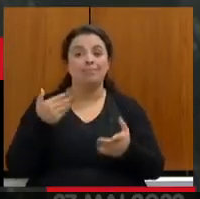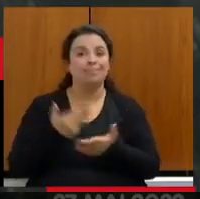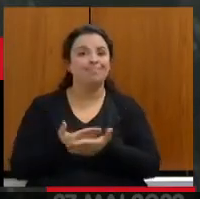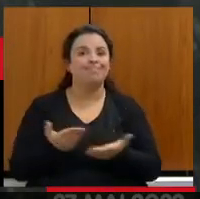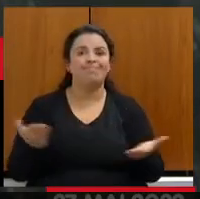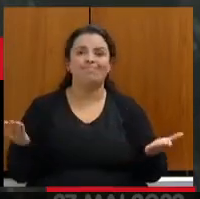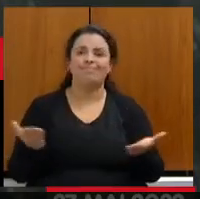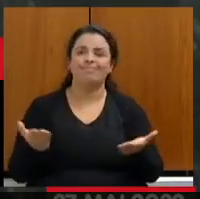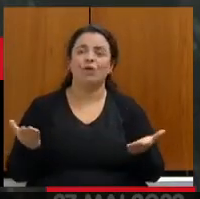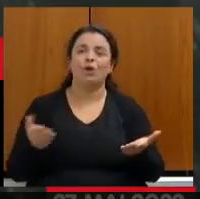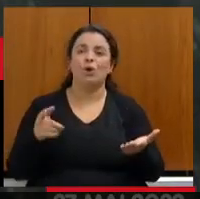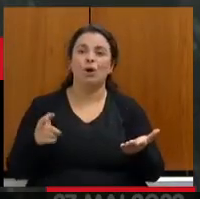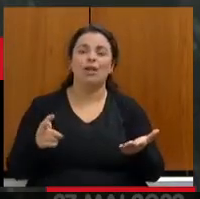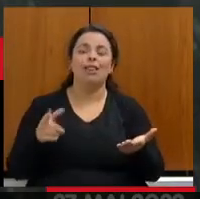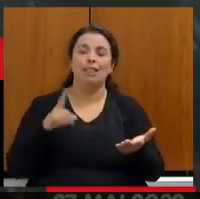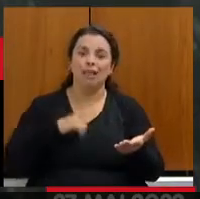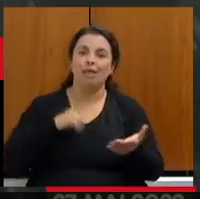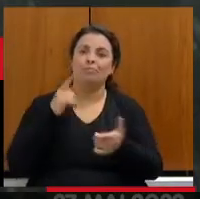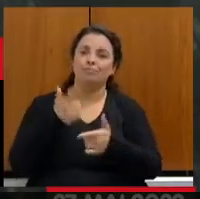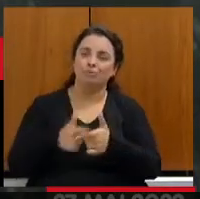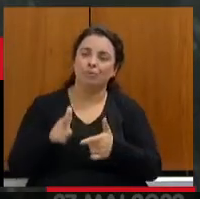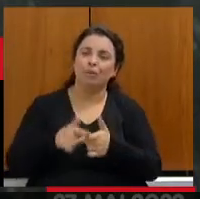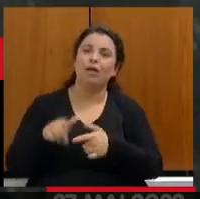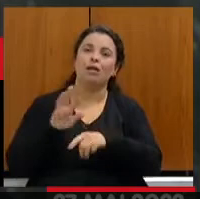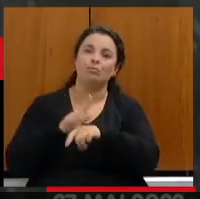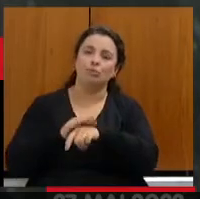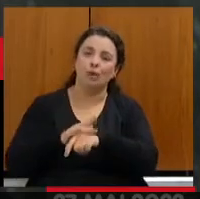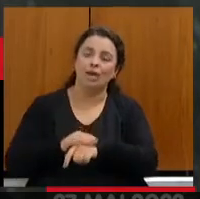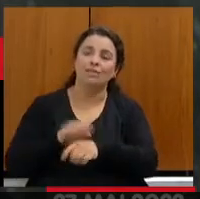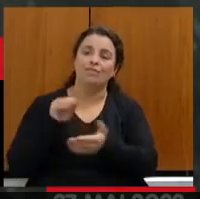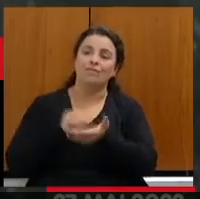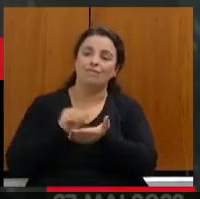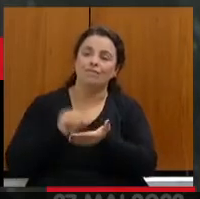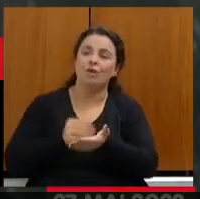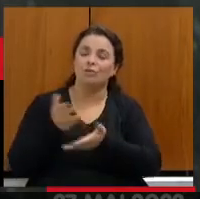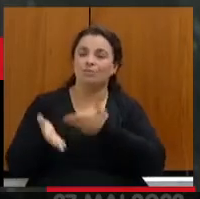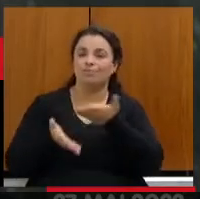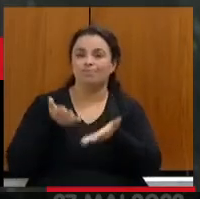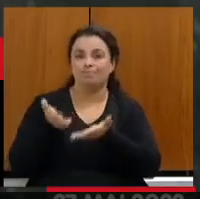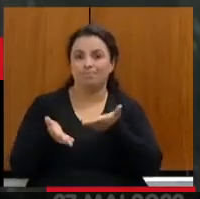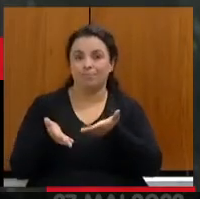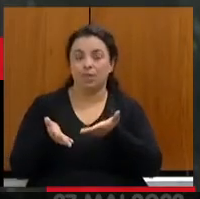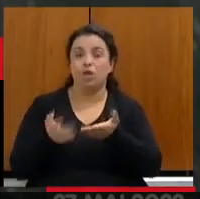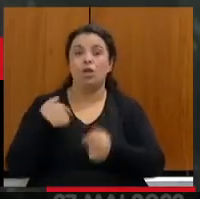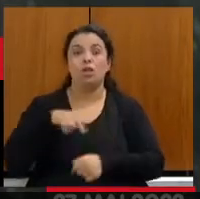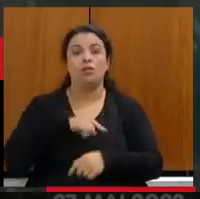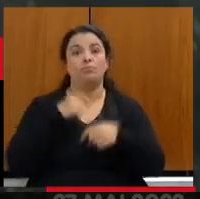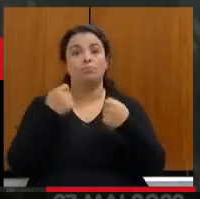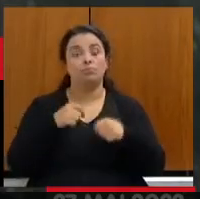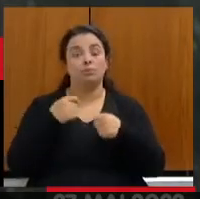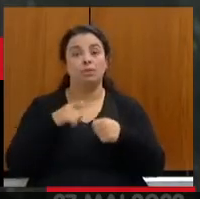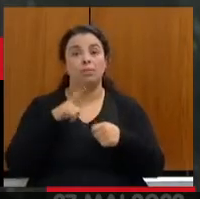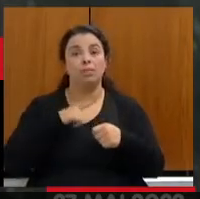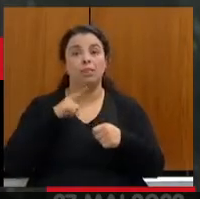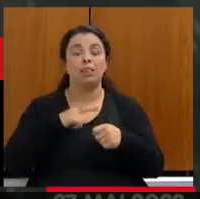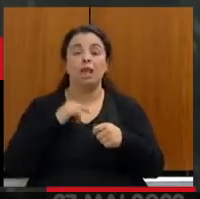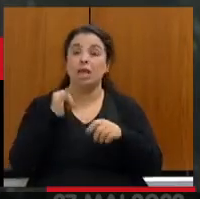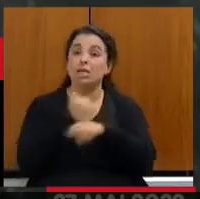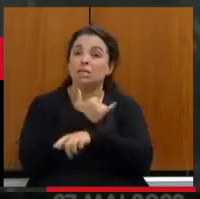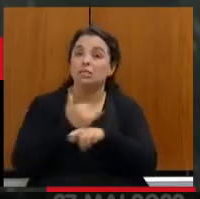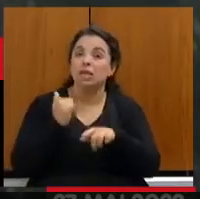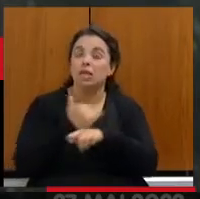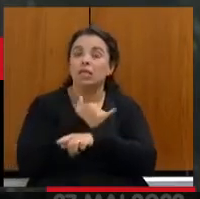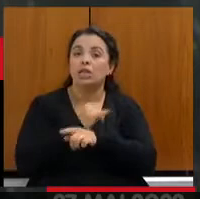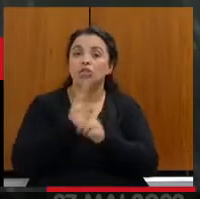presente mas a gente não não busca alternativas em torno da Saúde da Mulher Então